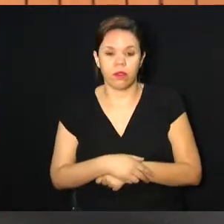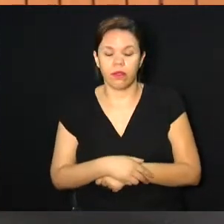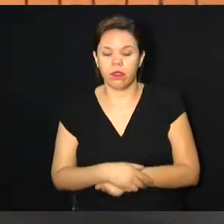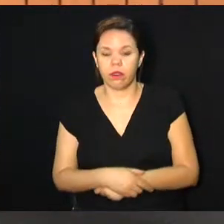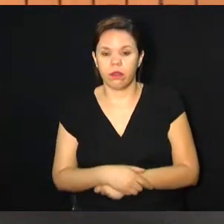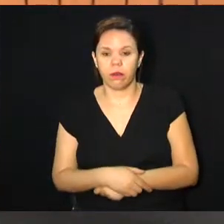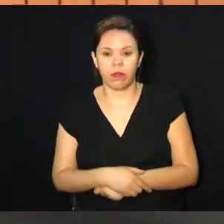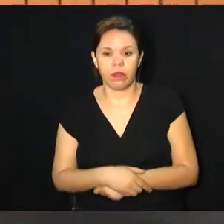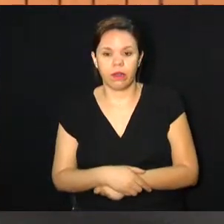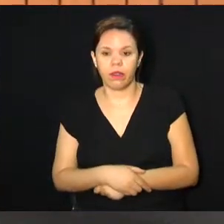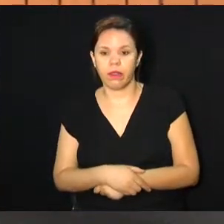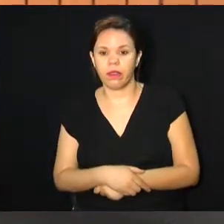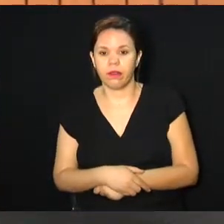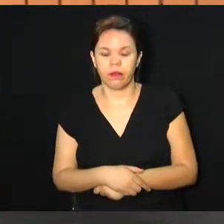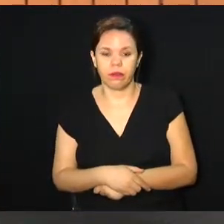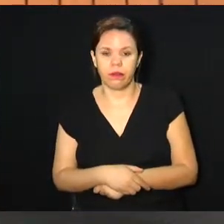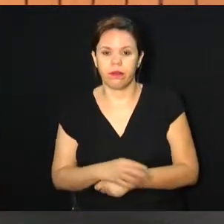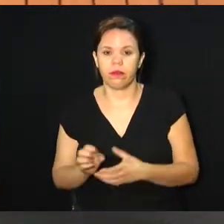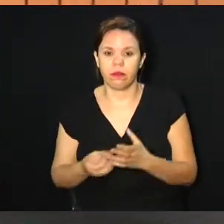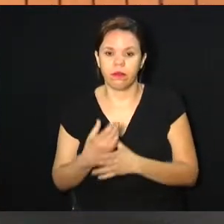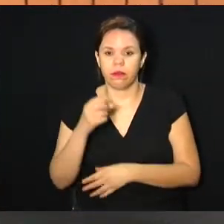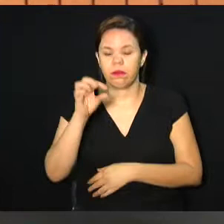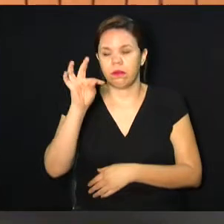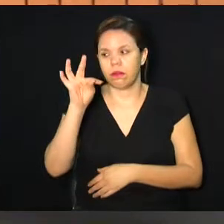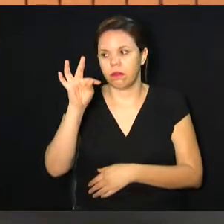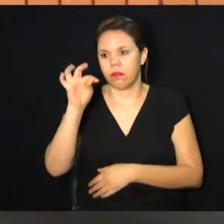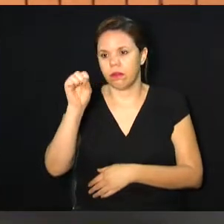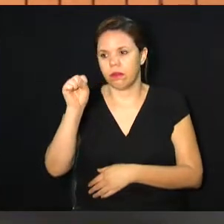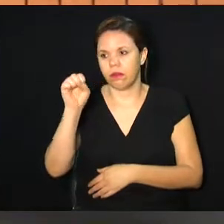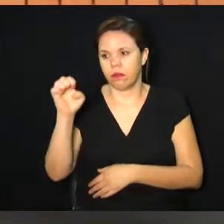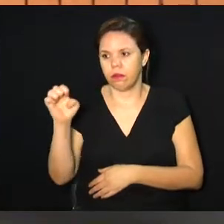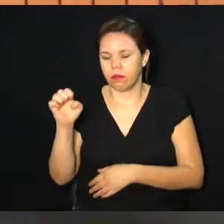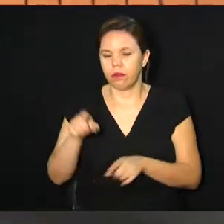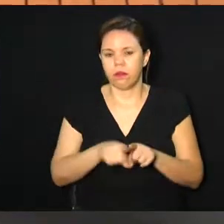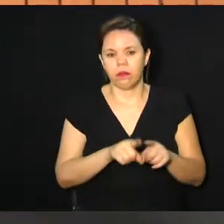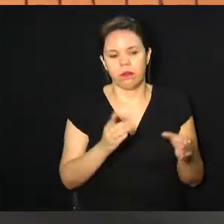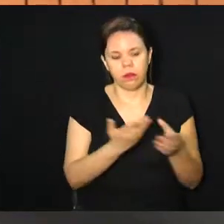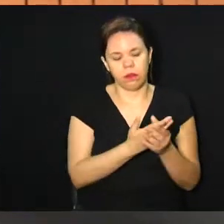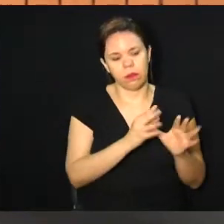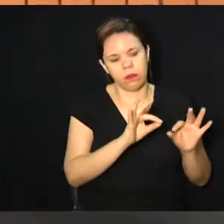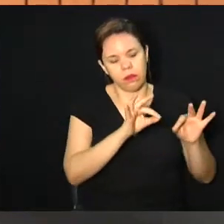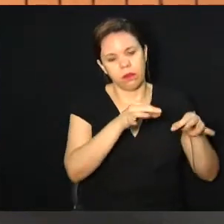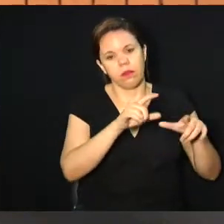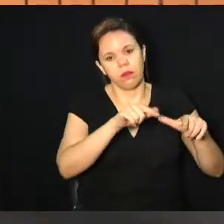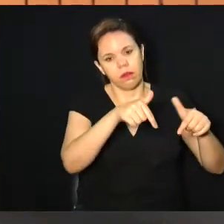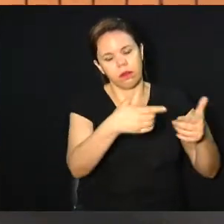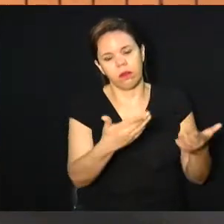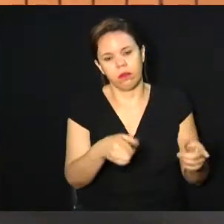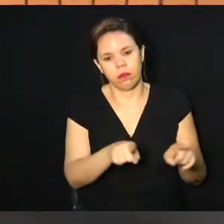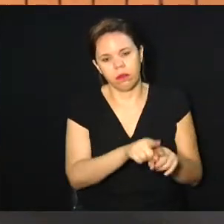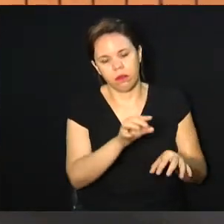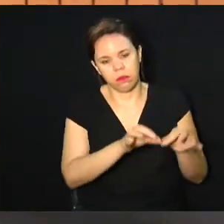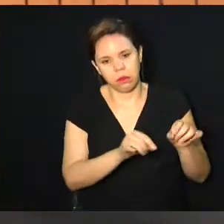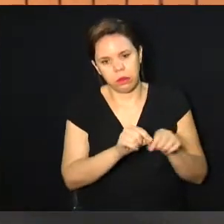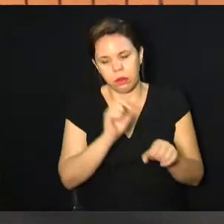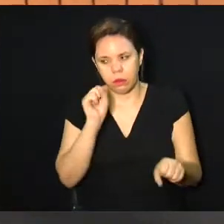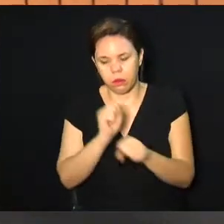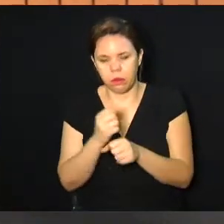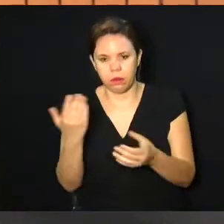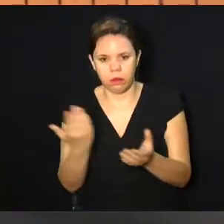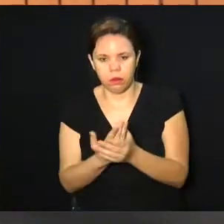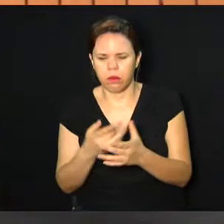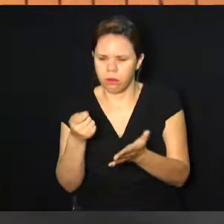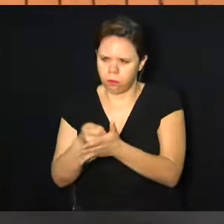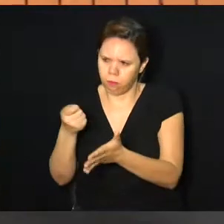uma ação do TCE e uma ação da Justiça para cancelar esse processo, para parar esse processo, exigir